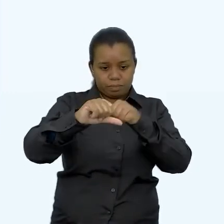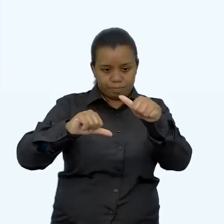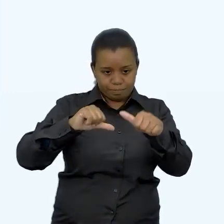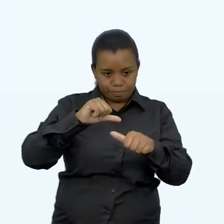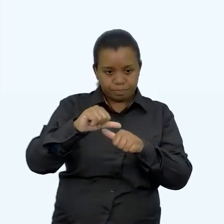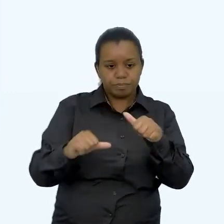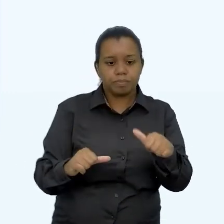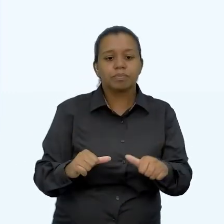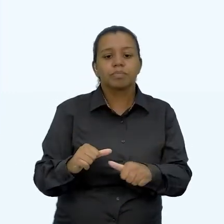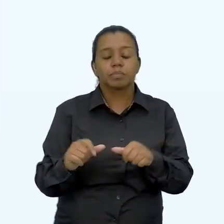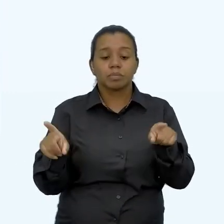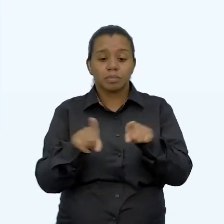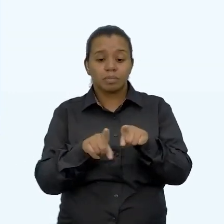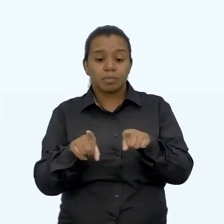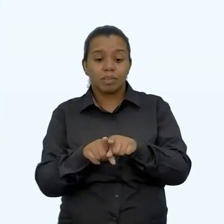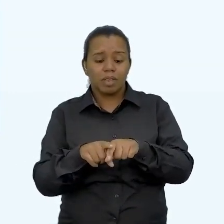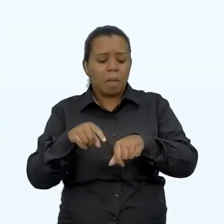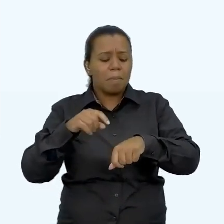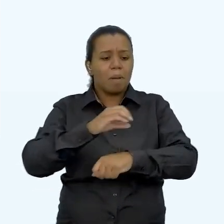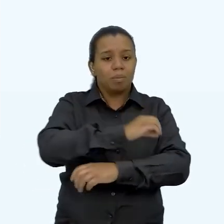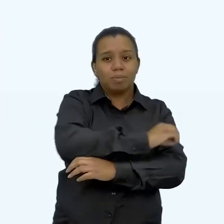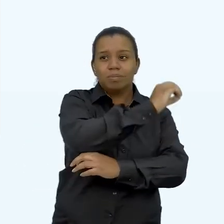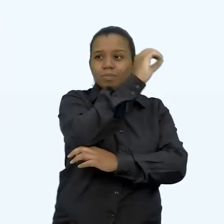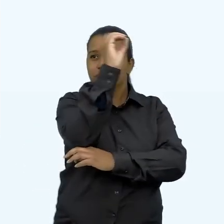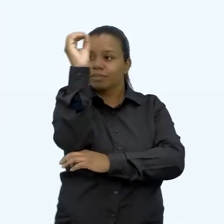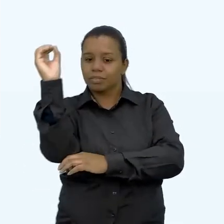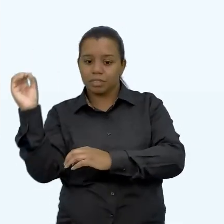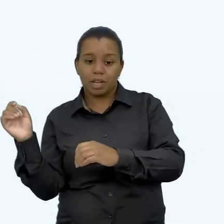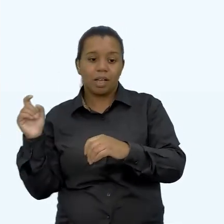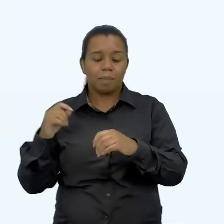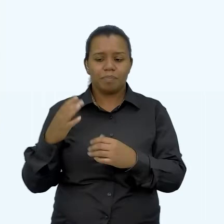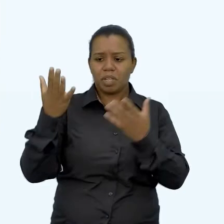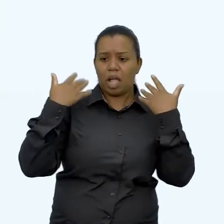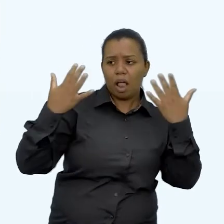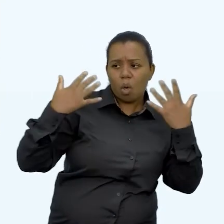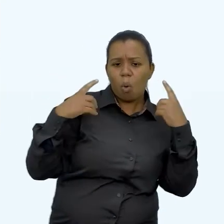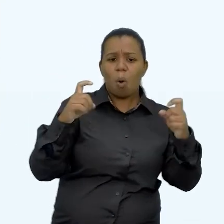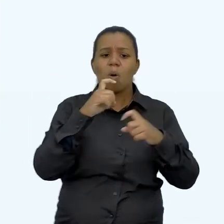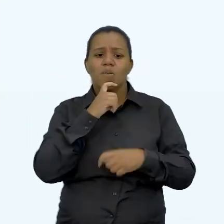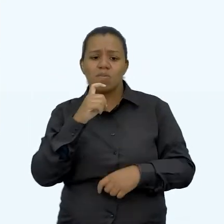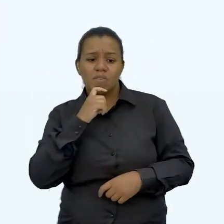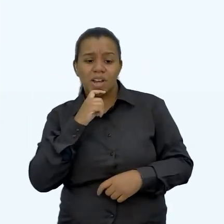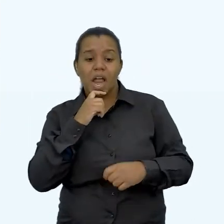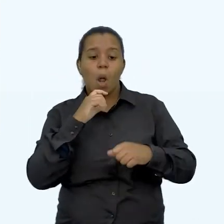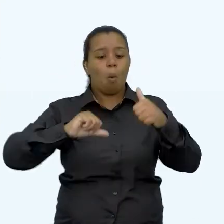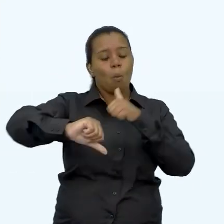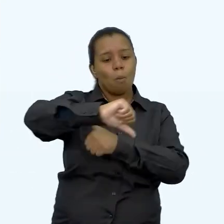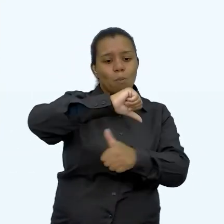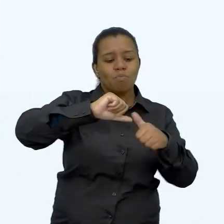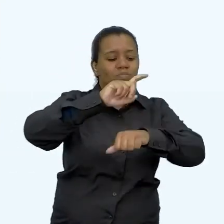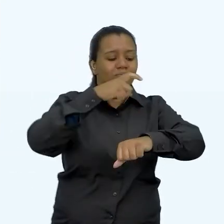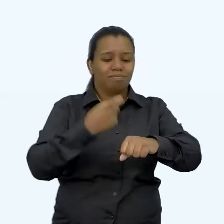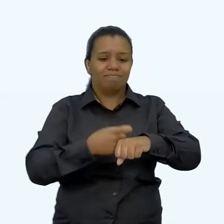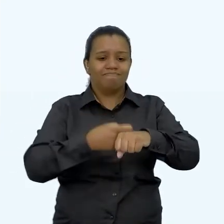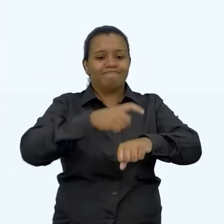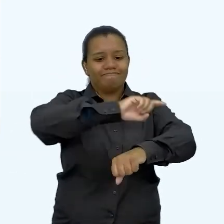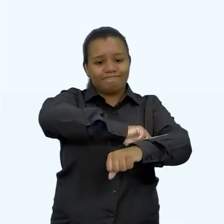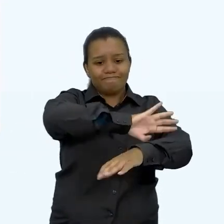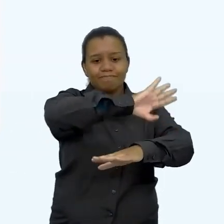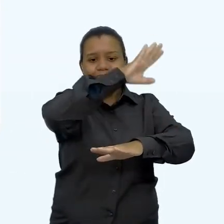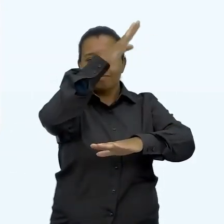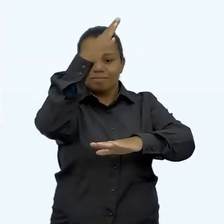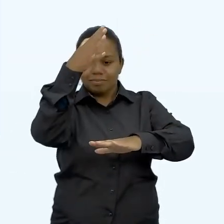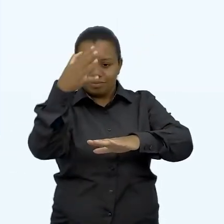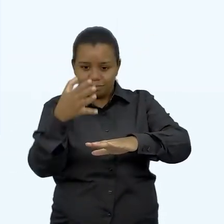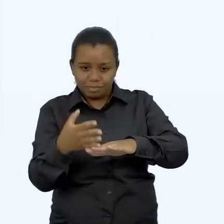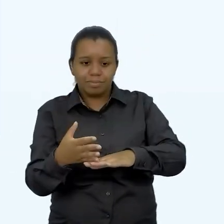tempo, variações de temperatura causam dilatações e contrações que fragmentam as rochas.